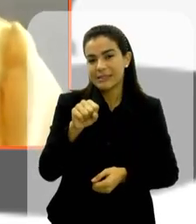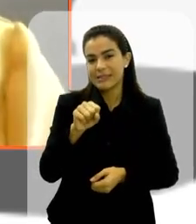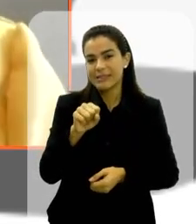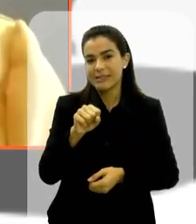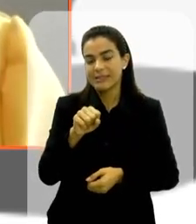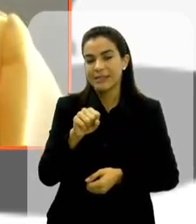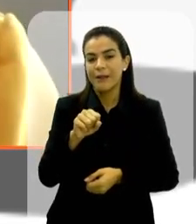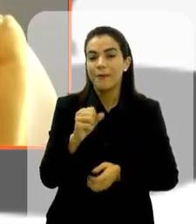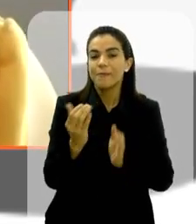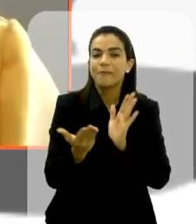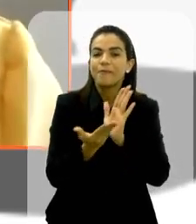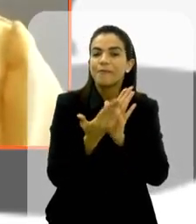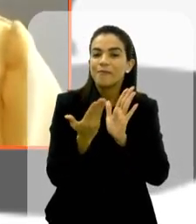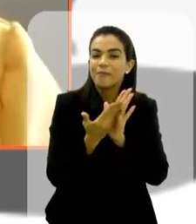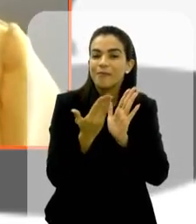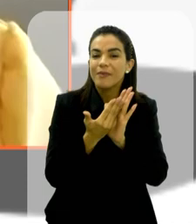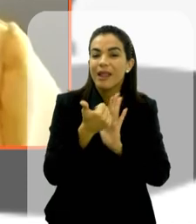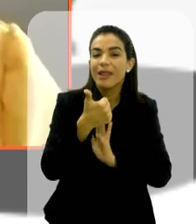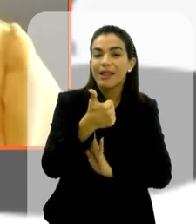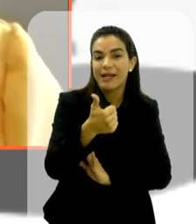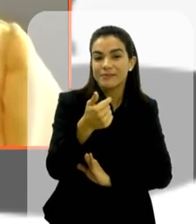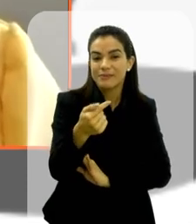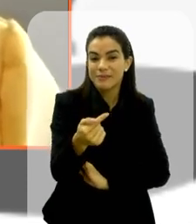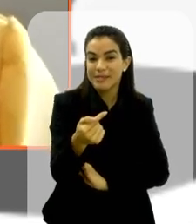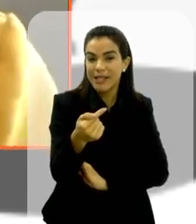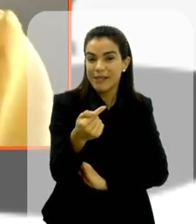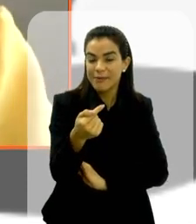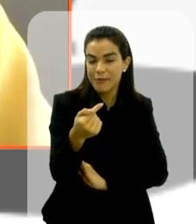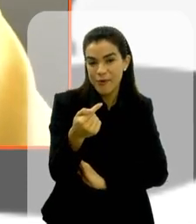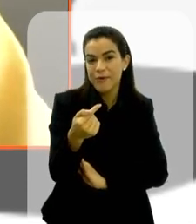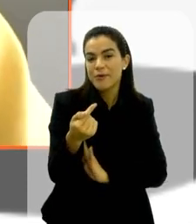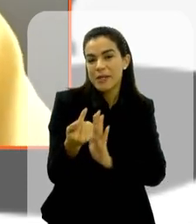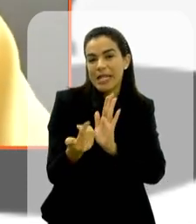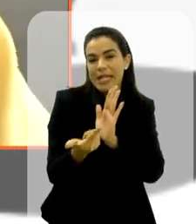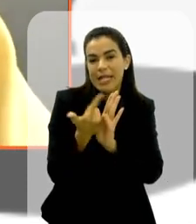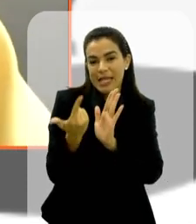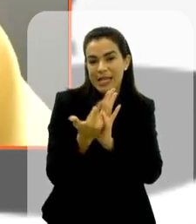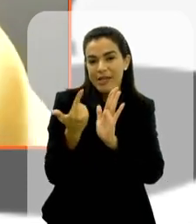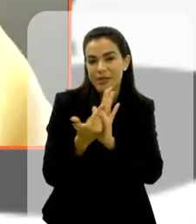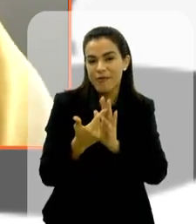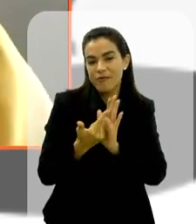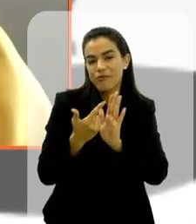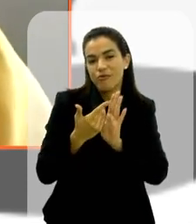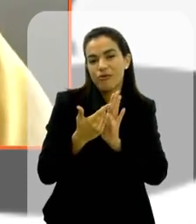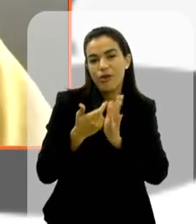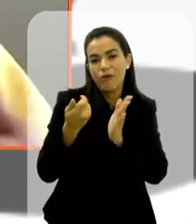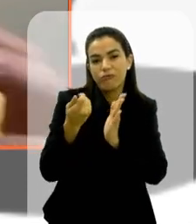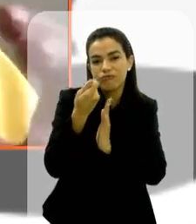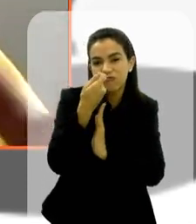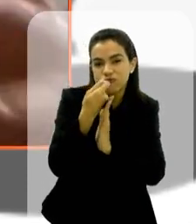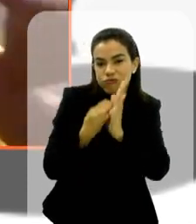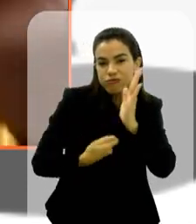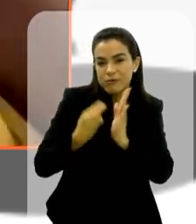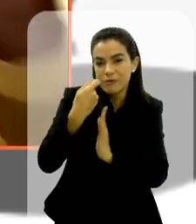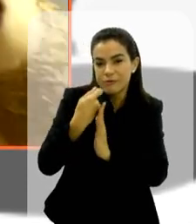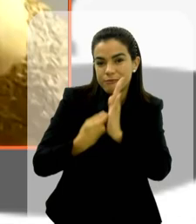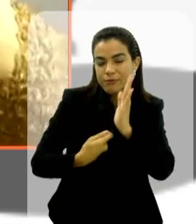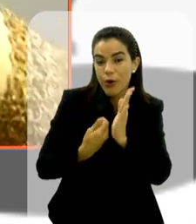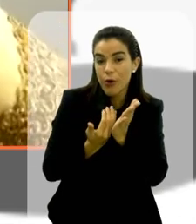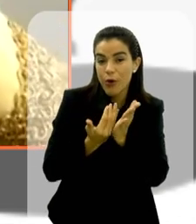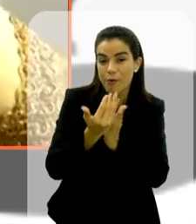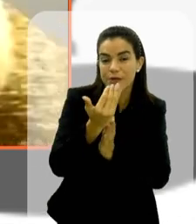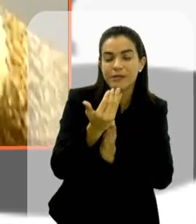Sim. Esse daqui é o meu 17º livro. Certo, eu tenho publicado vários livros, né? Comecei